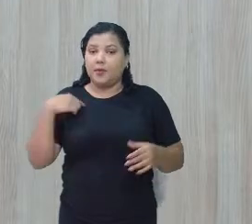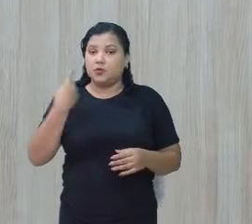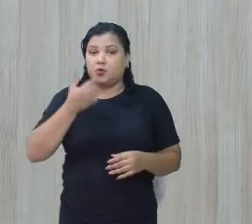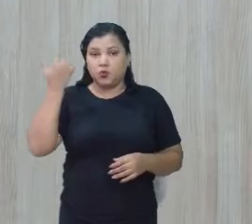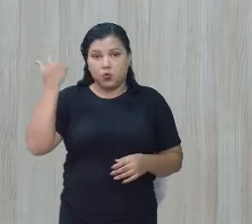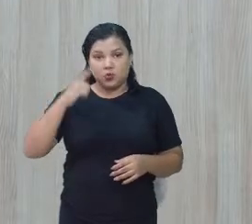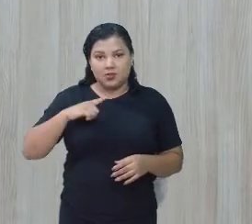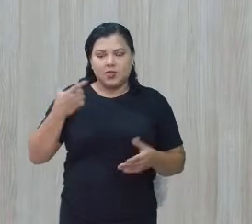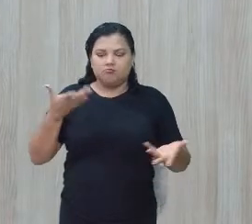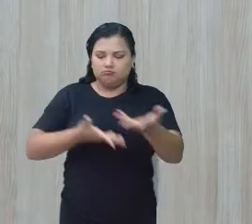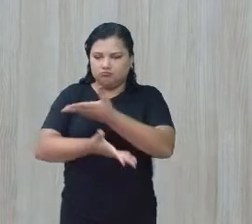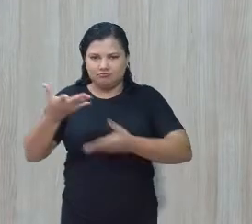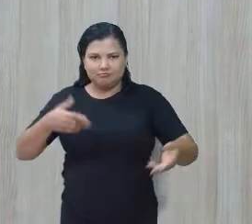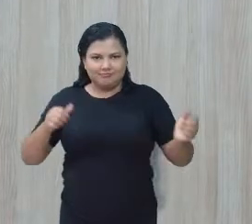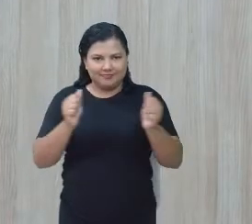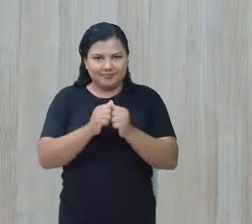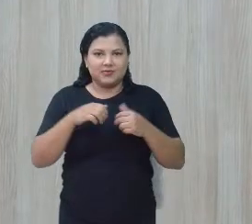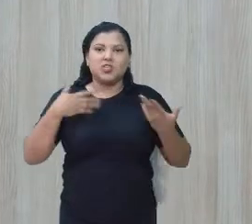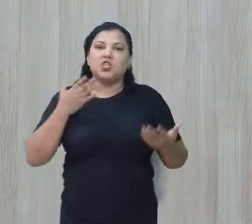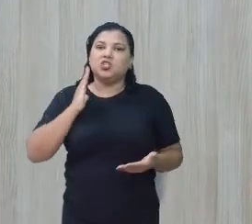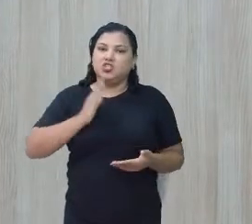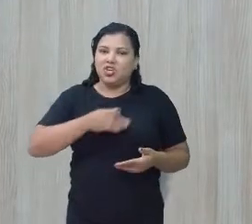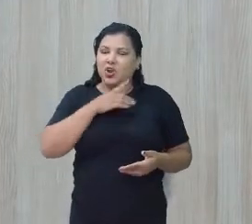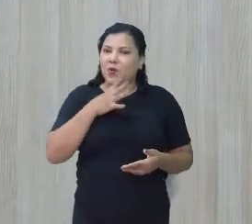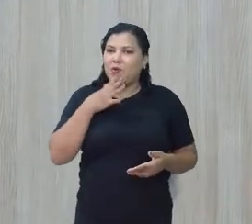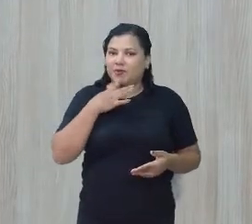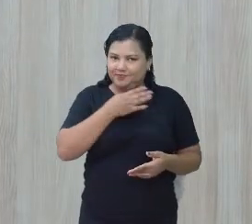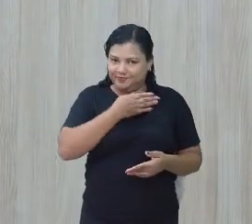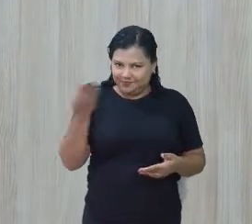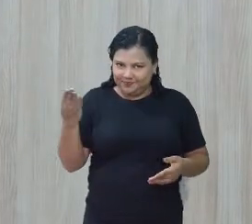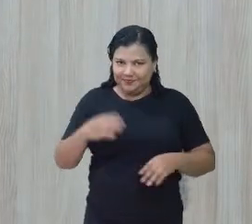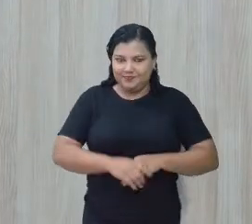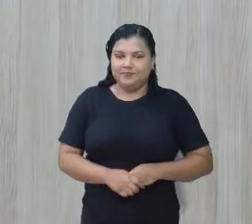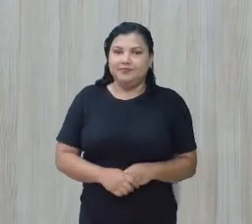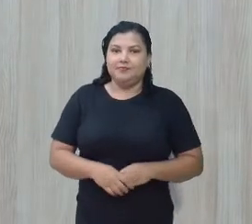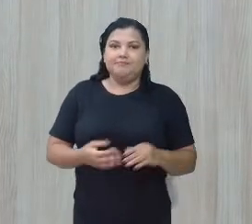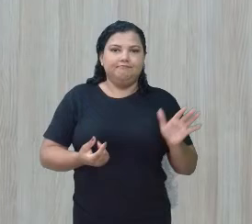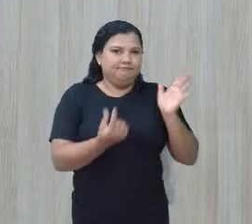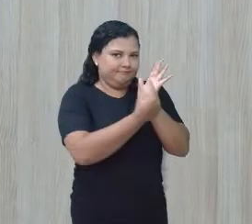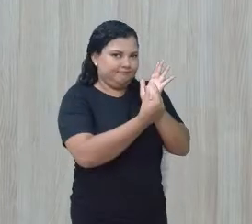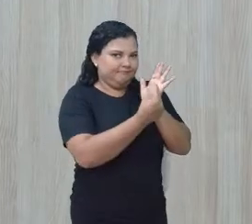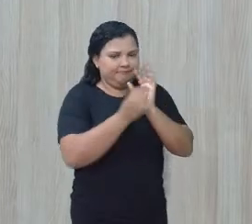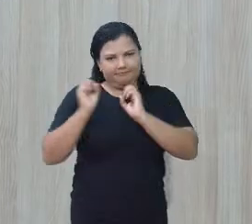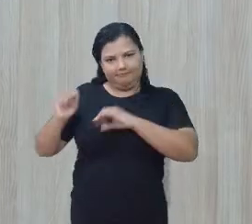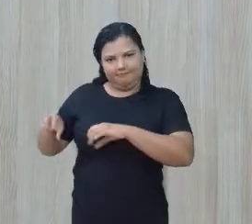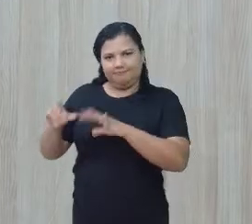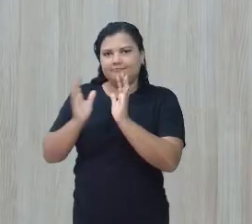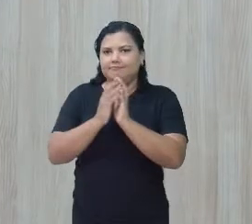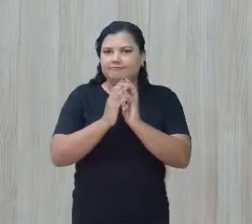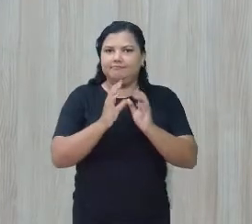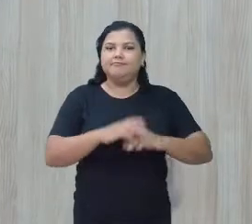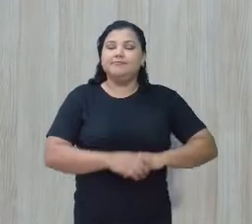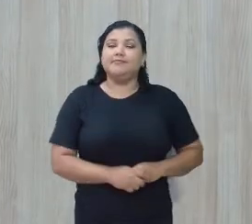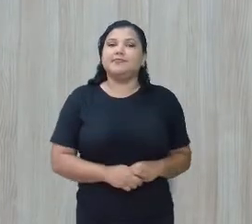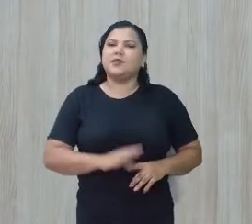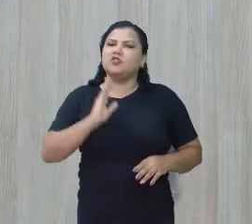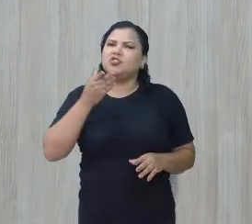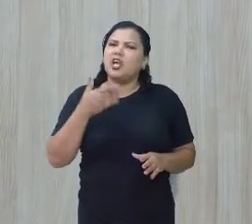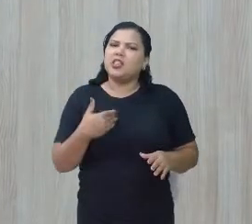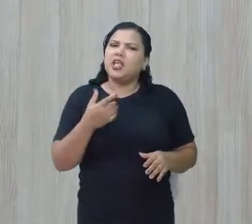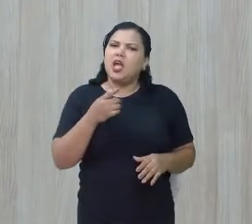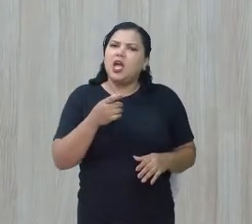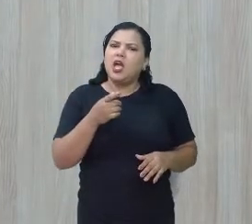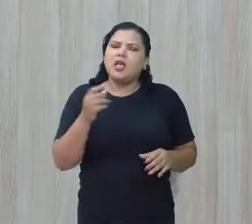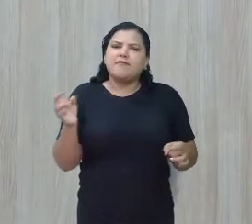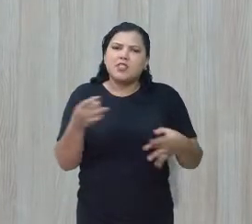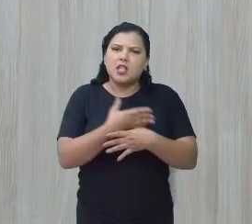esse momento de interação, pessoal, já é mais que conhecido de vocês, a nossa plataforma, né, o aplicativo, já está aí no finalzinho das suas fases